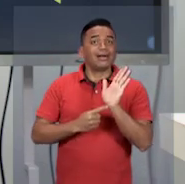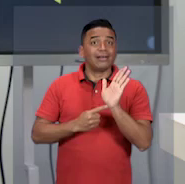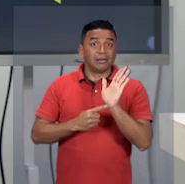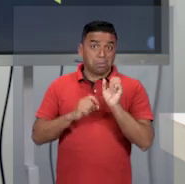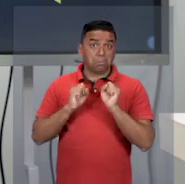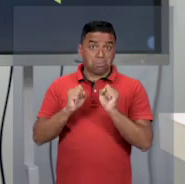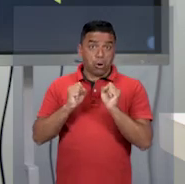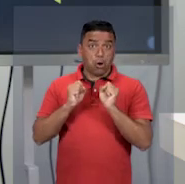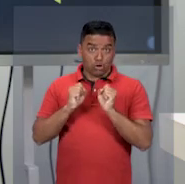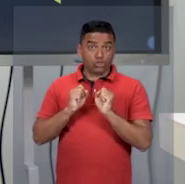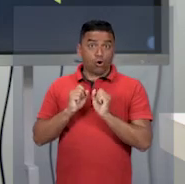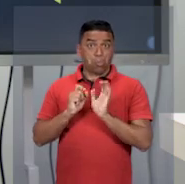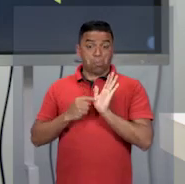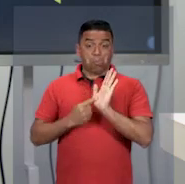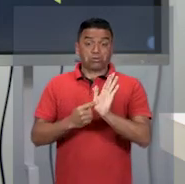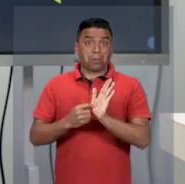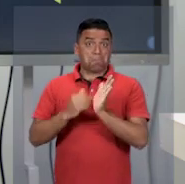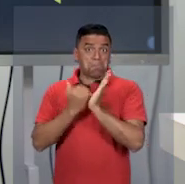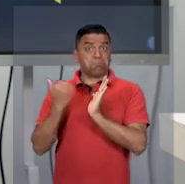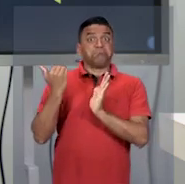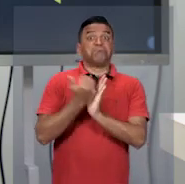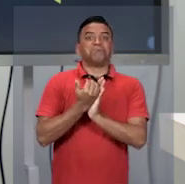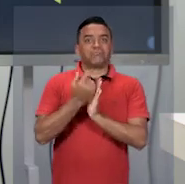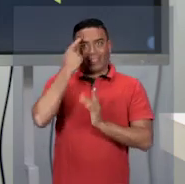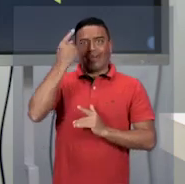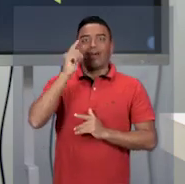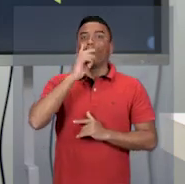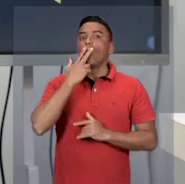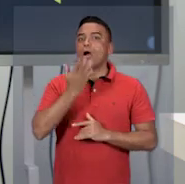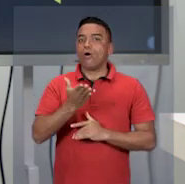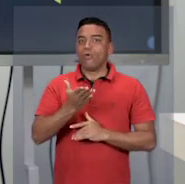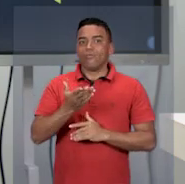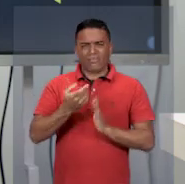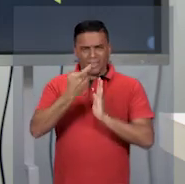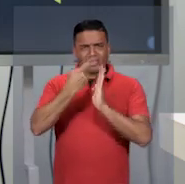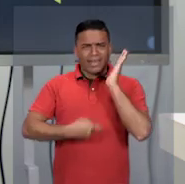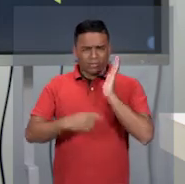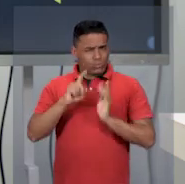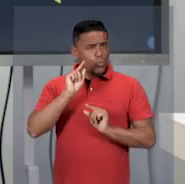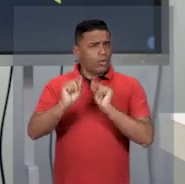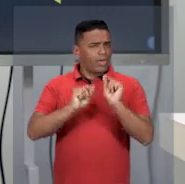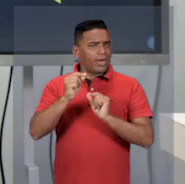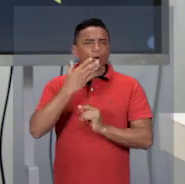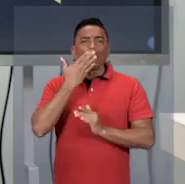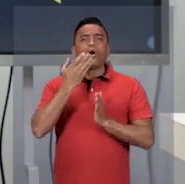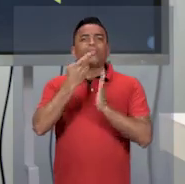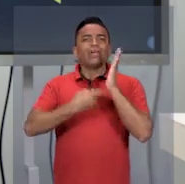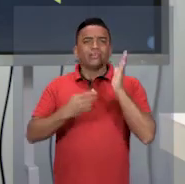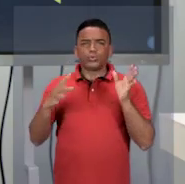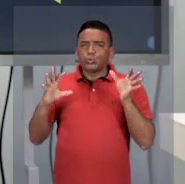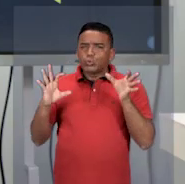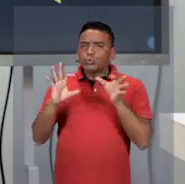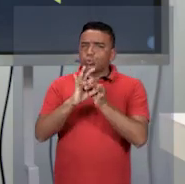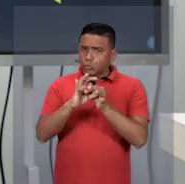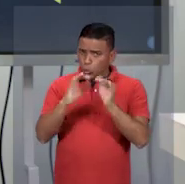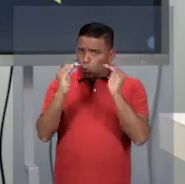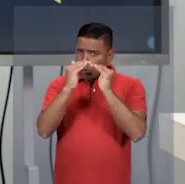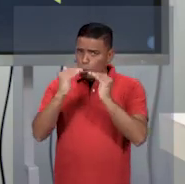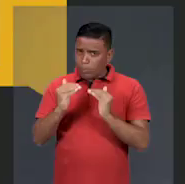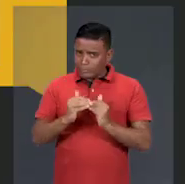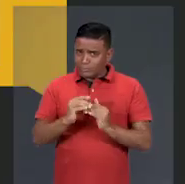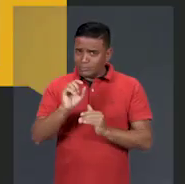pode confirmar a nossa ideia. Vamos agora para o texto para a gente entender e ver se bateu tudo que a gente está falando